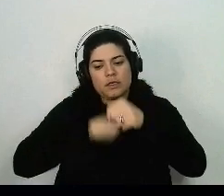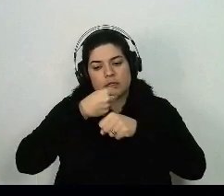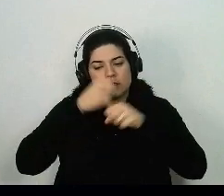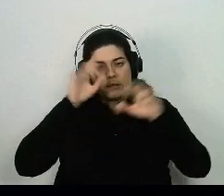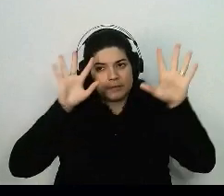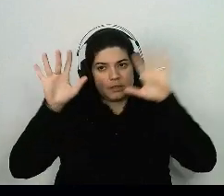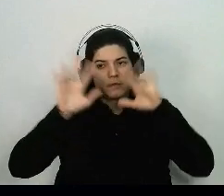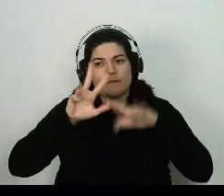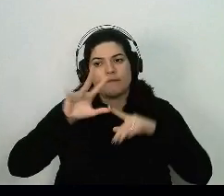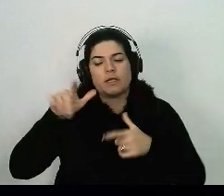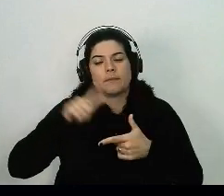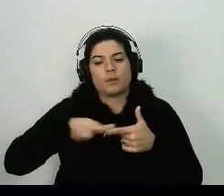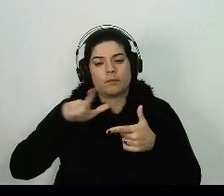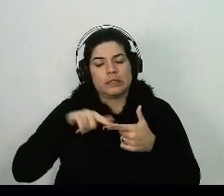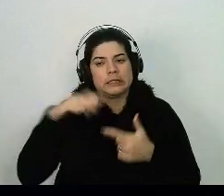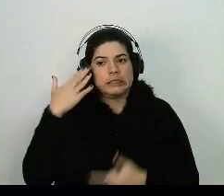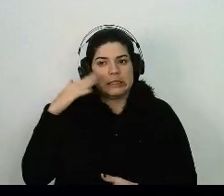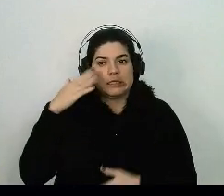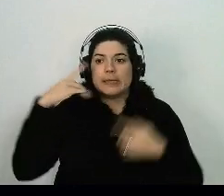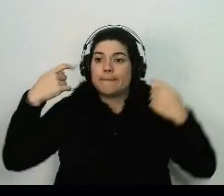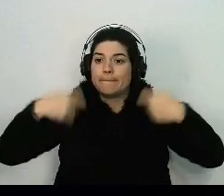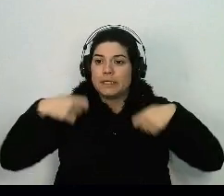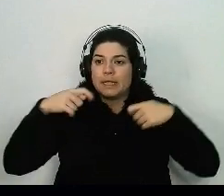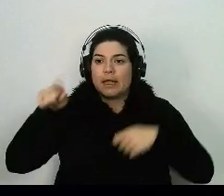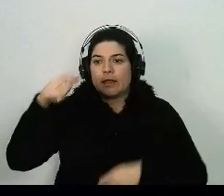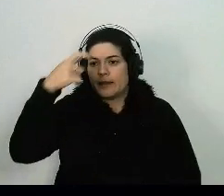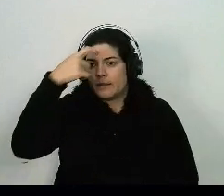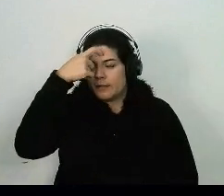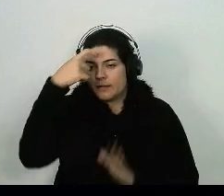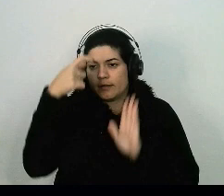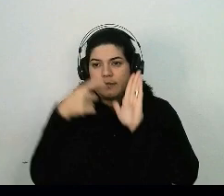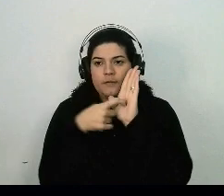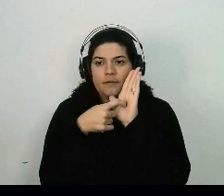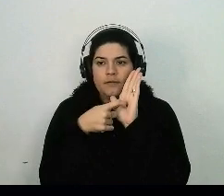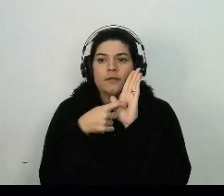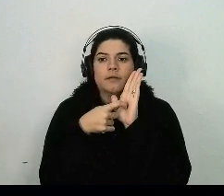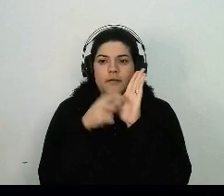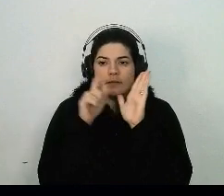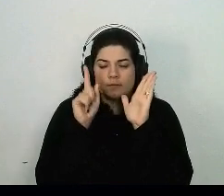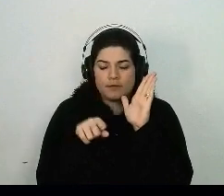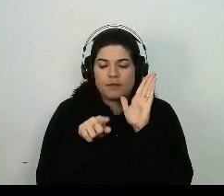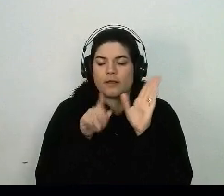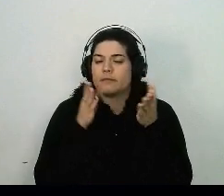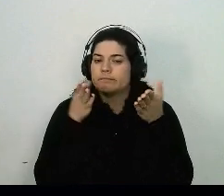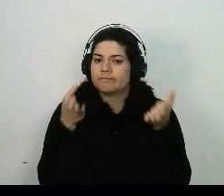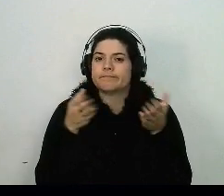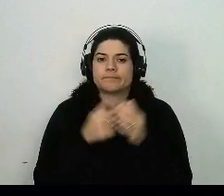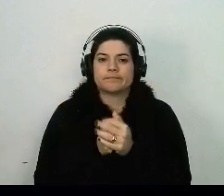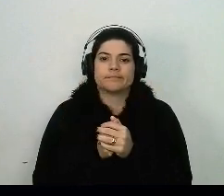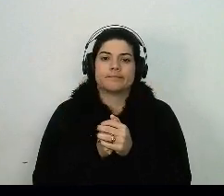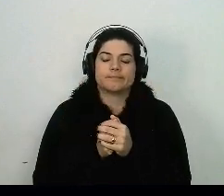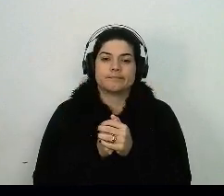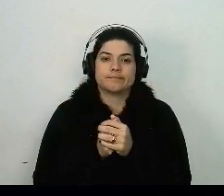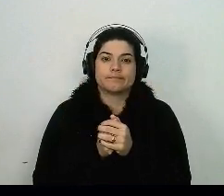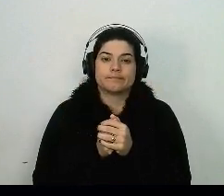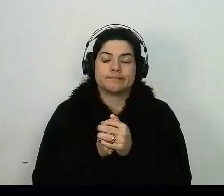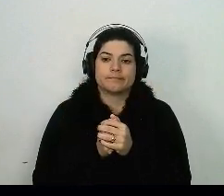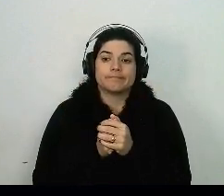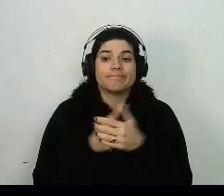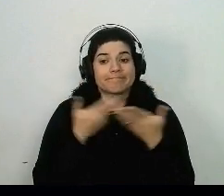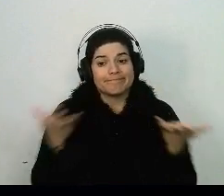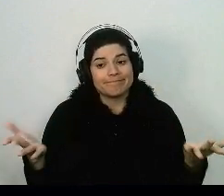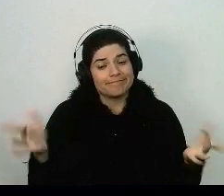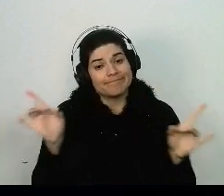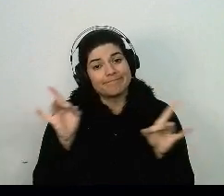gente vai ter que entender sobre inteligência artificial são exatamente esses. E é isso, pessoal.